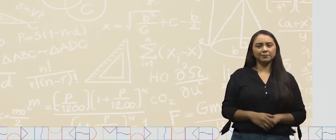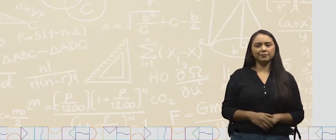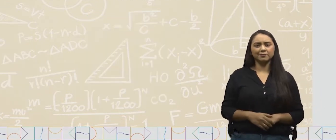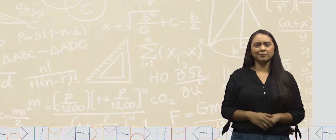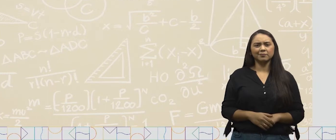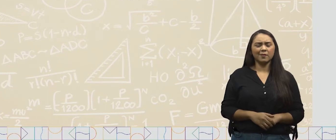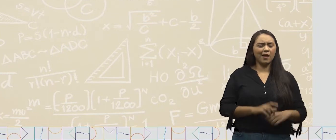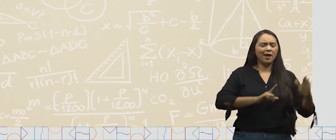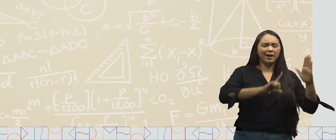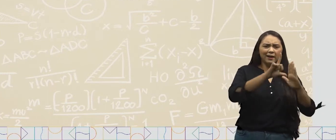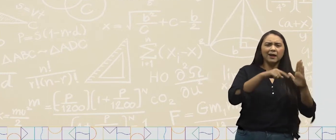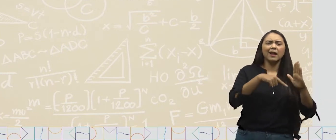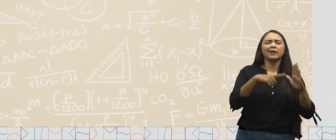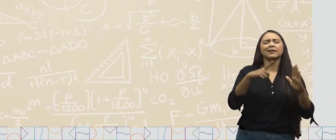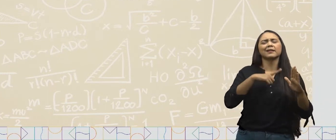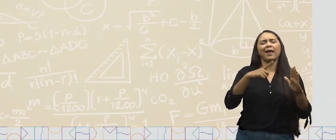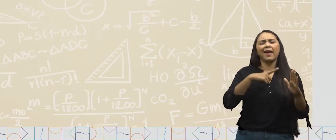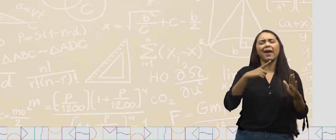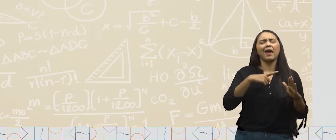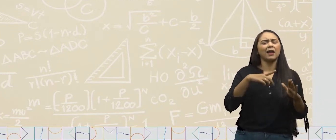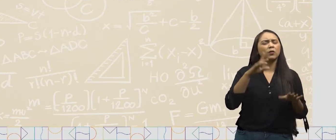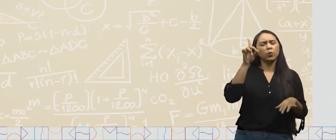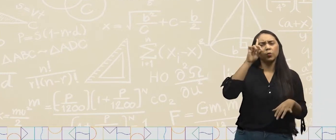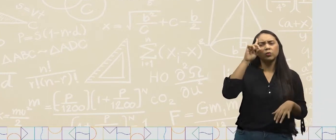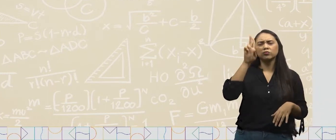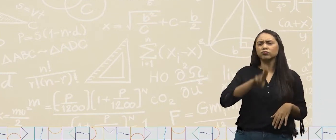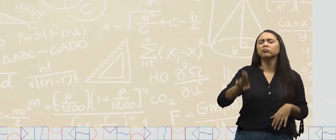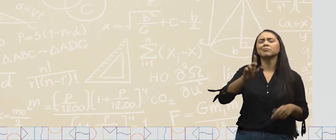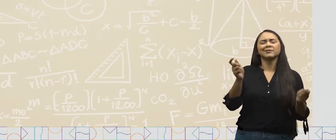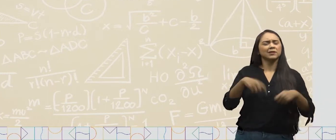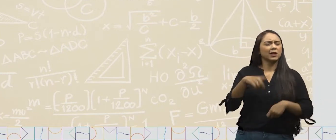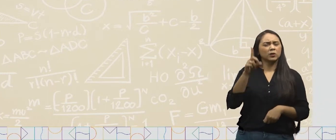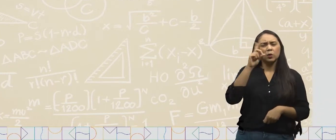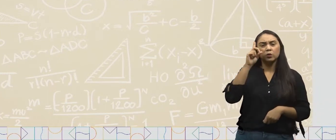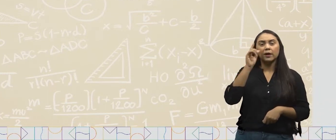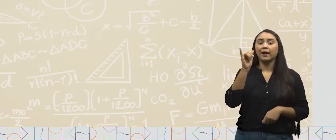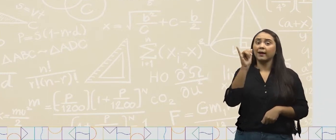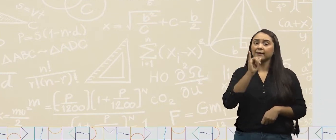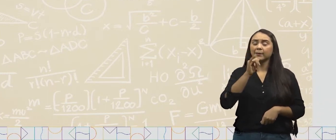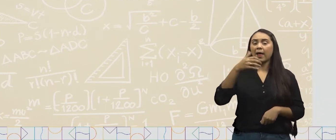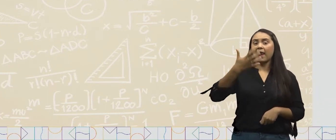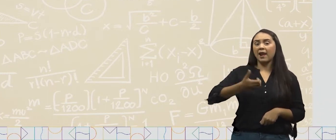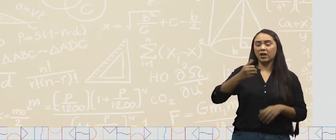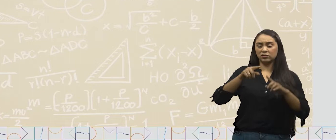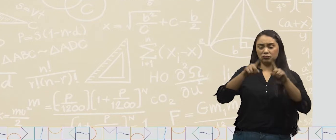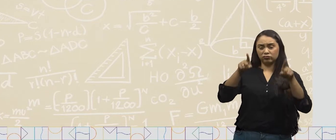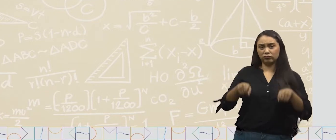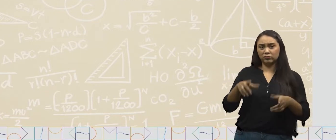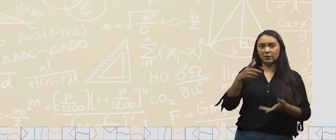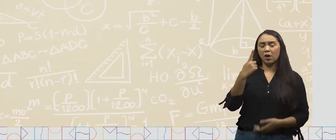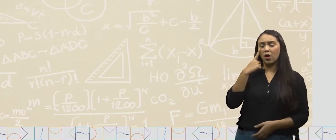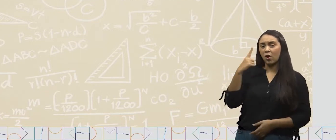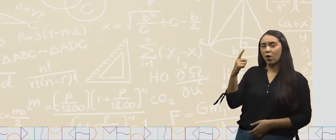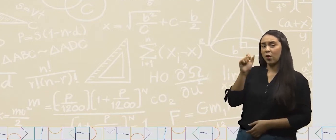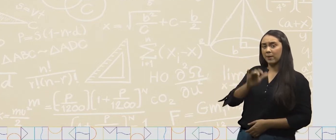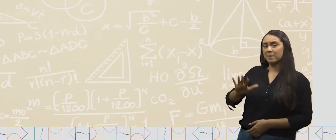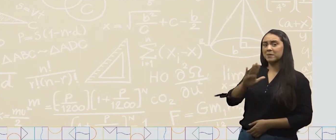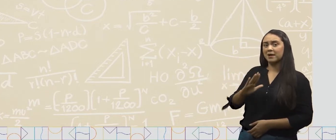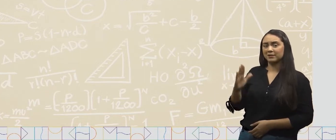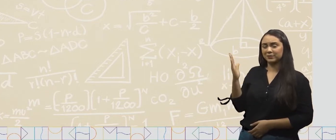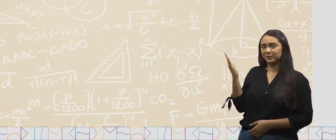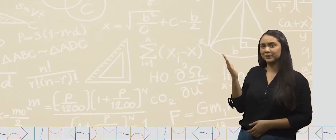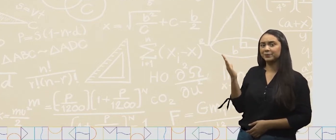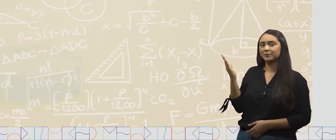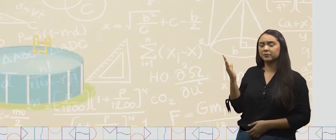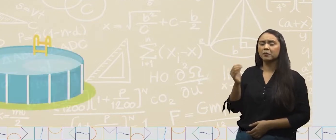muito comuns no nosso dia a dia, como em uma caixa de leite, que tem 1 litro, ou quantos litros de